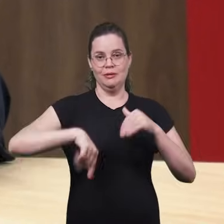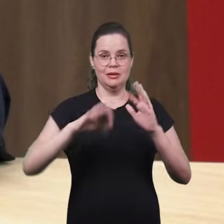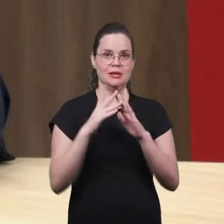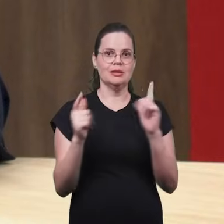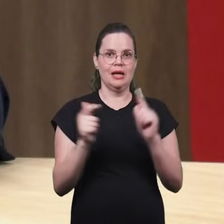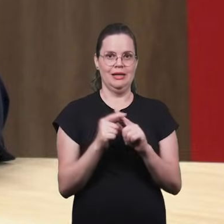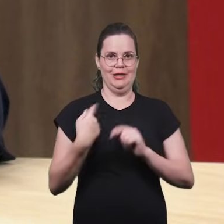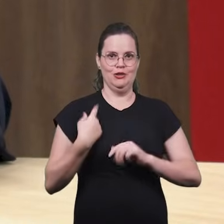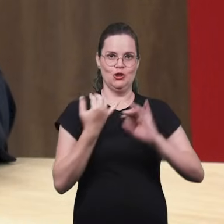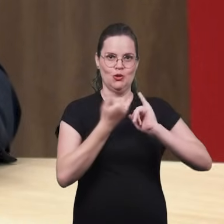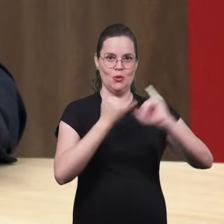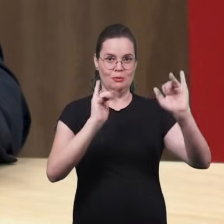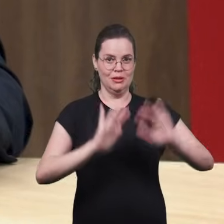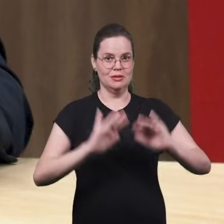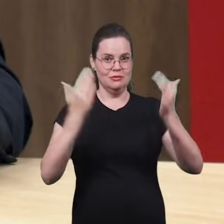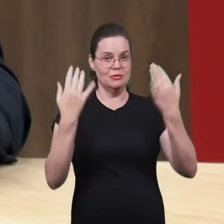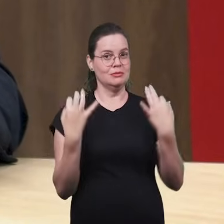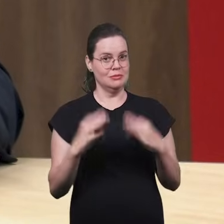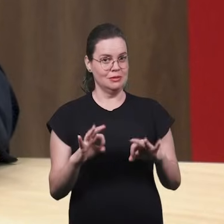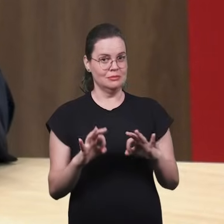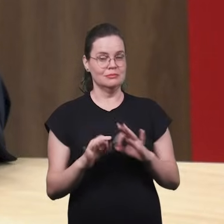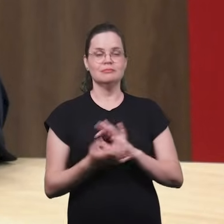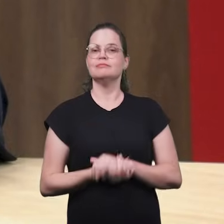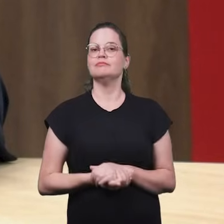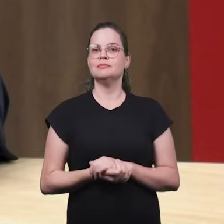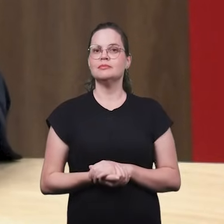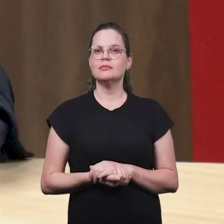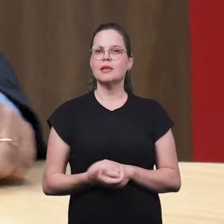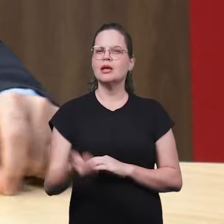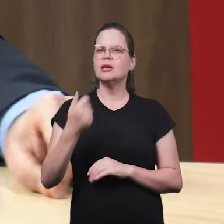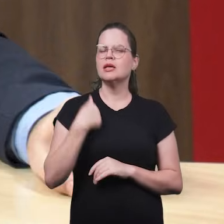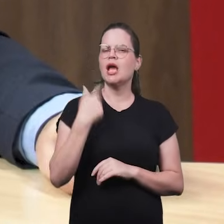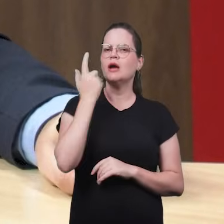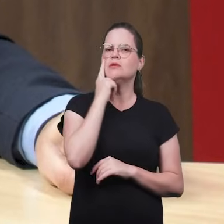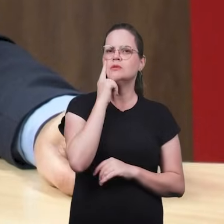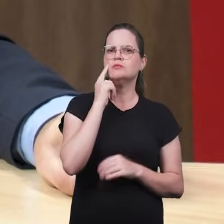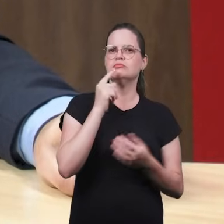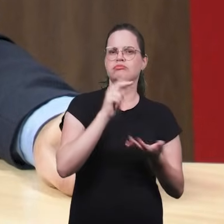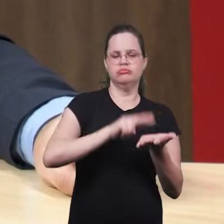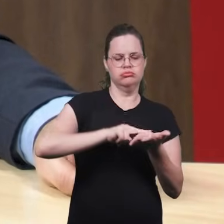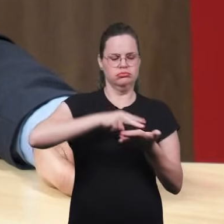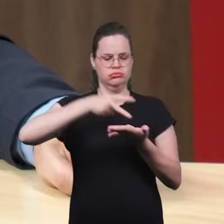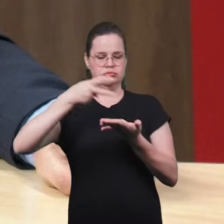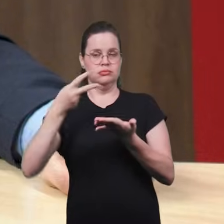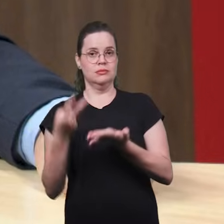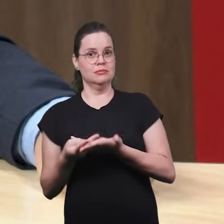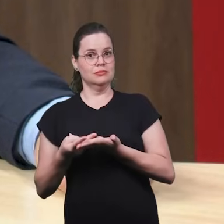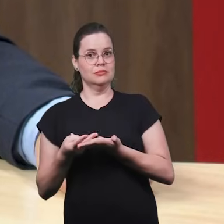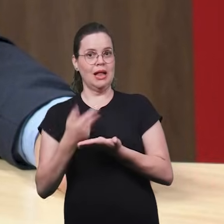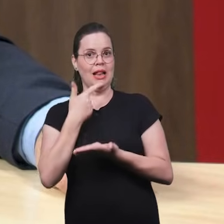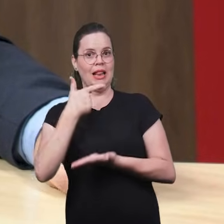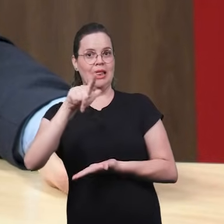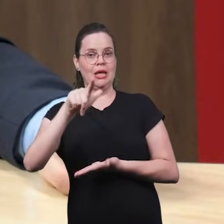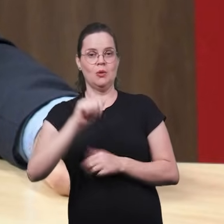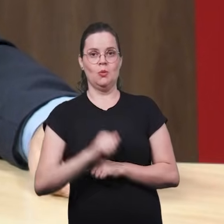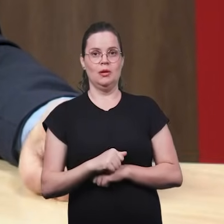igreja, como Trombetas e Festas, e eu faço uma dublagem desse evento